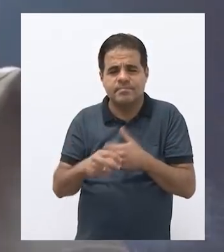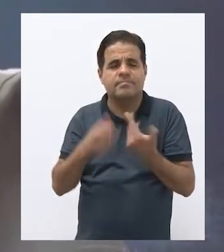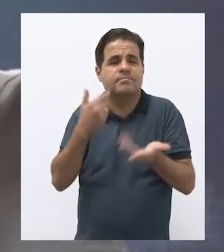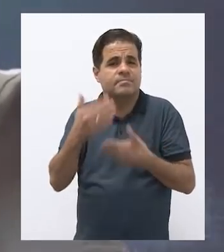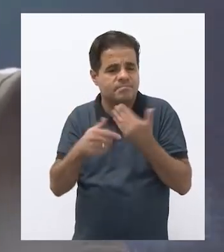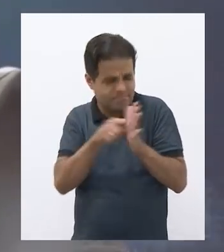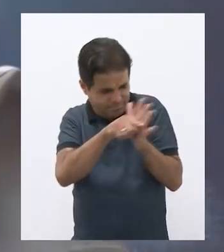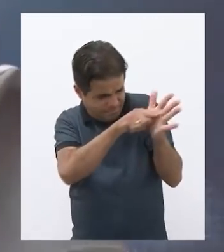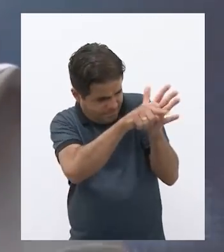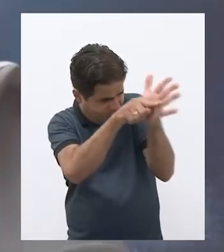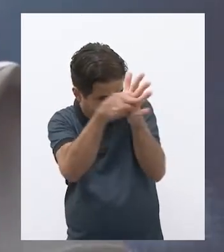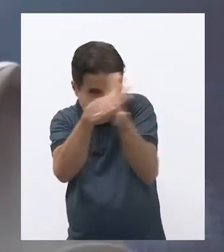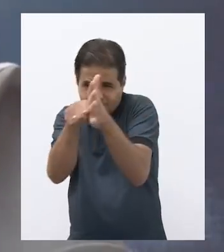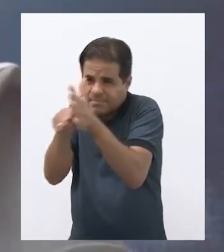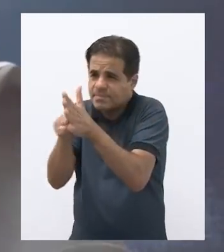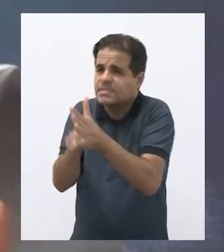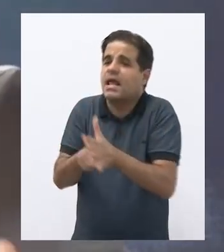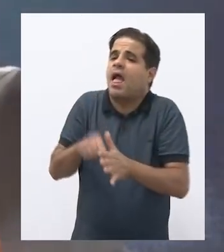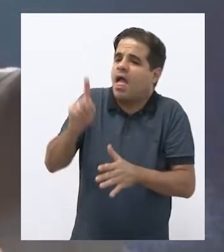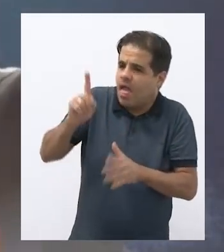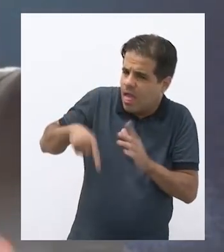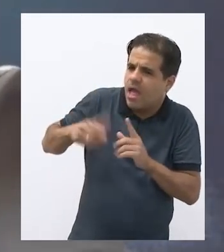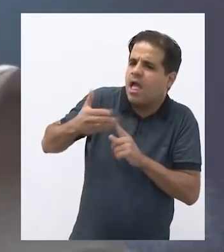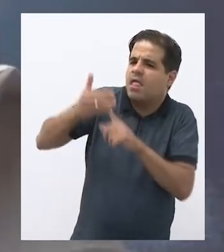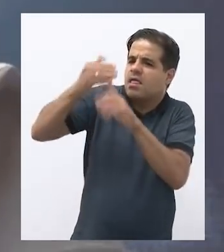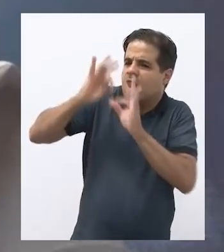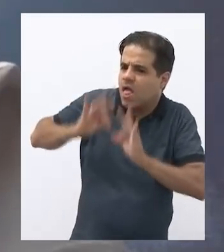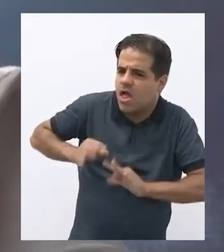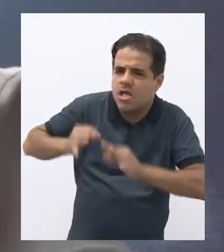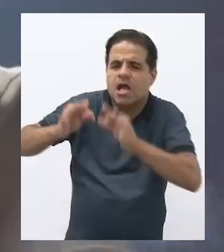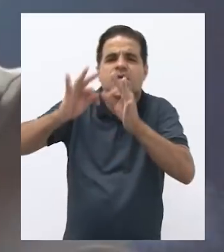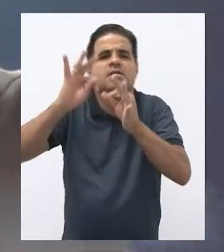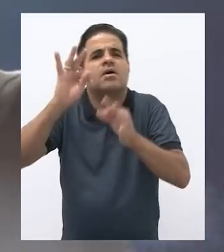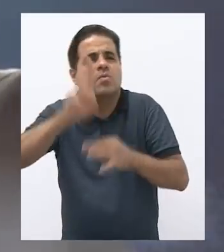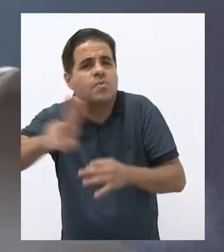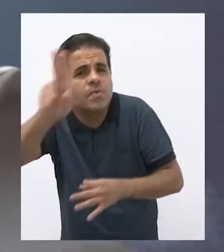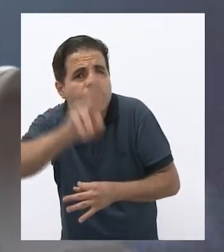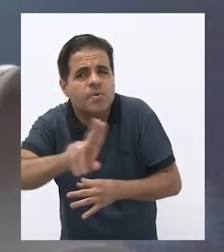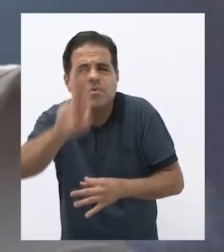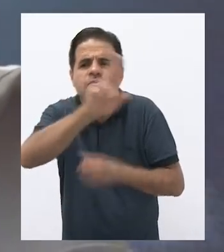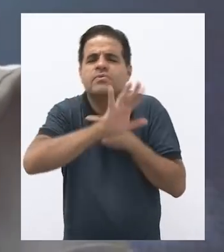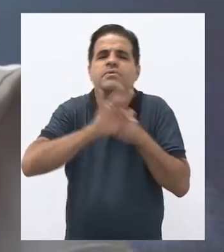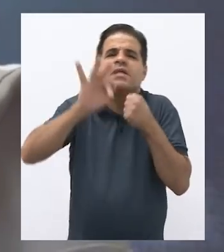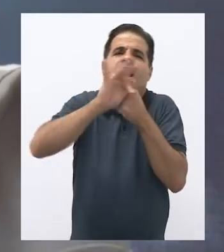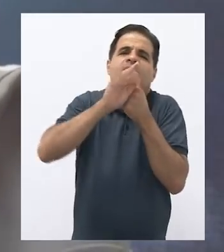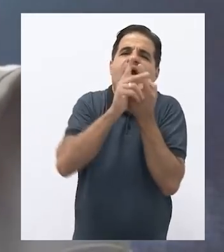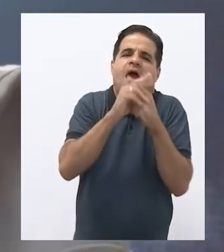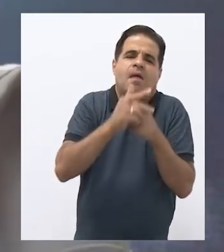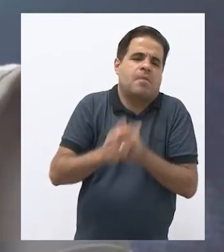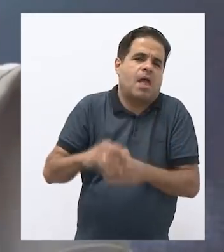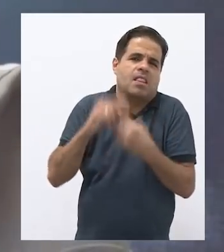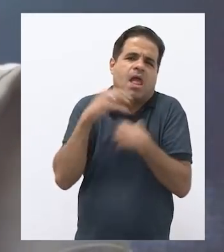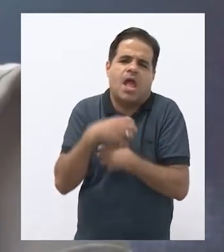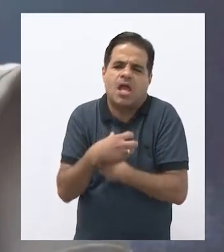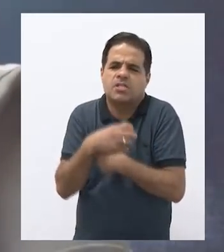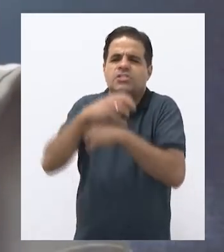análise preditiva, as tecnologias de imersão, o uso das ferramentas de engenharia